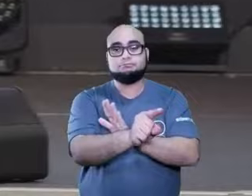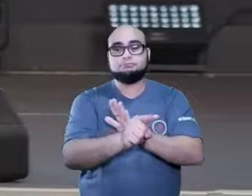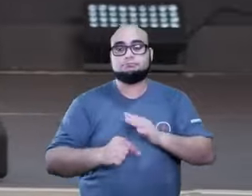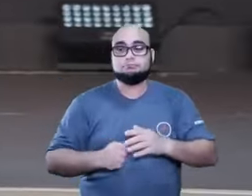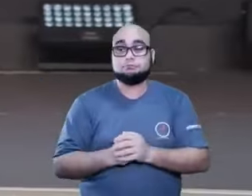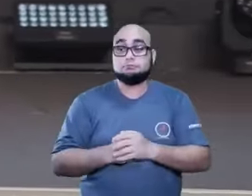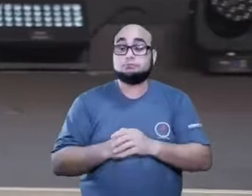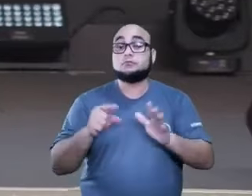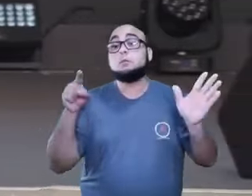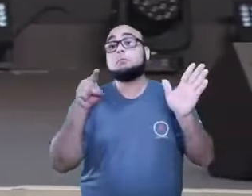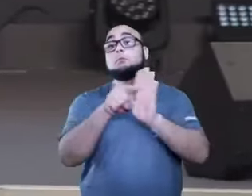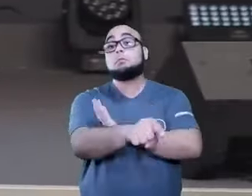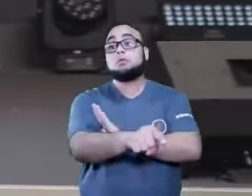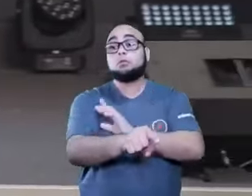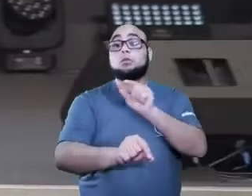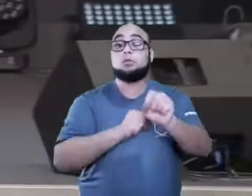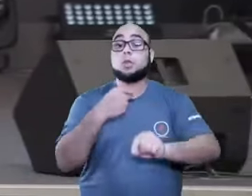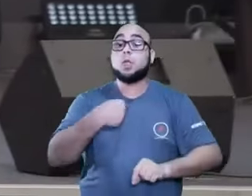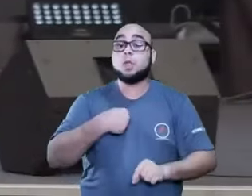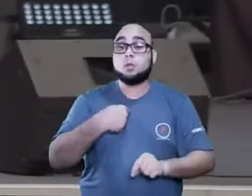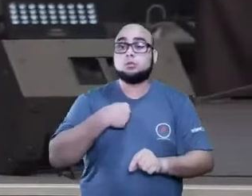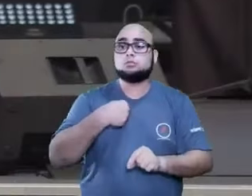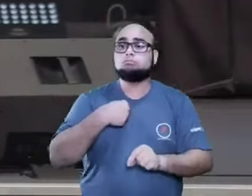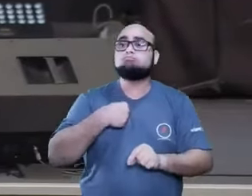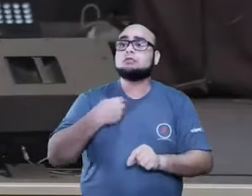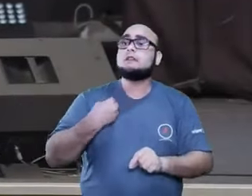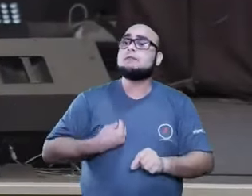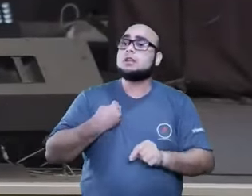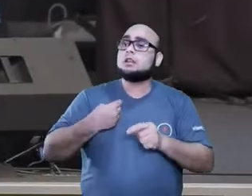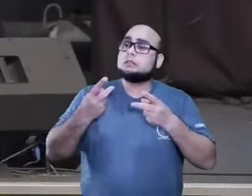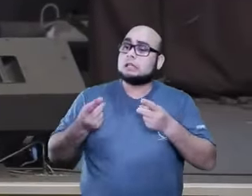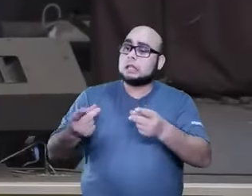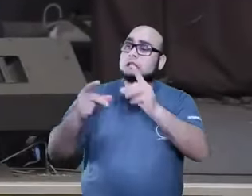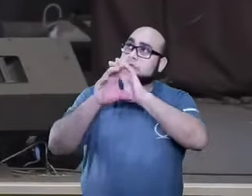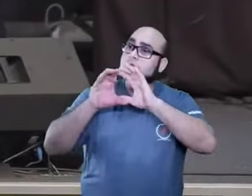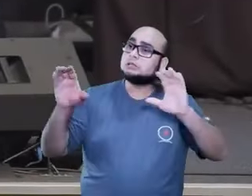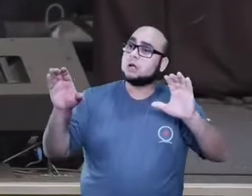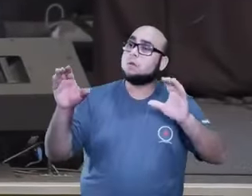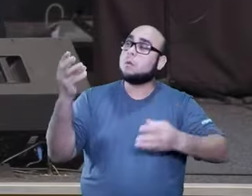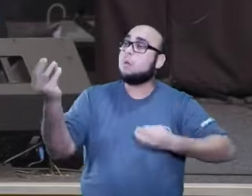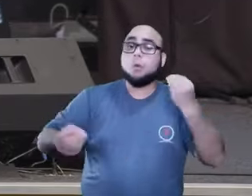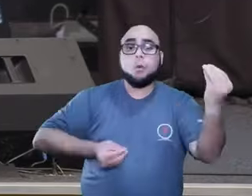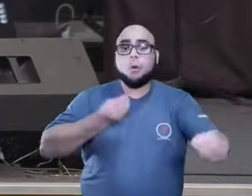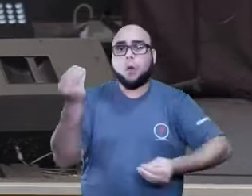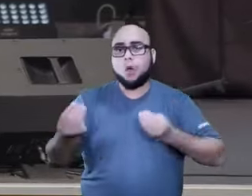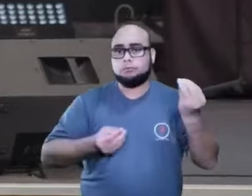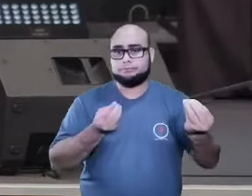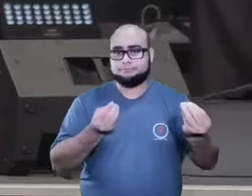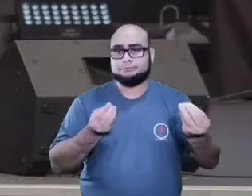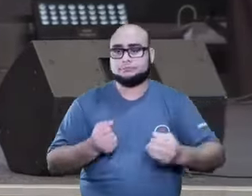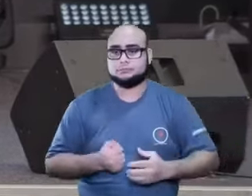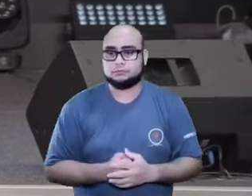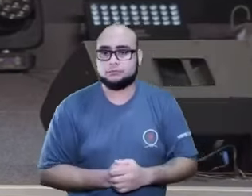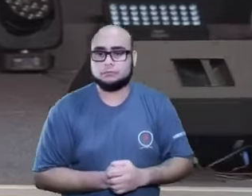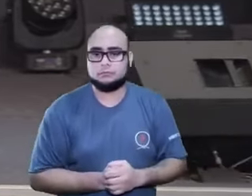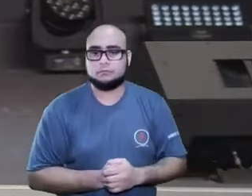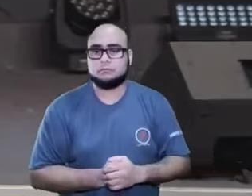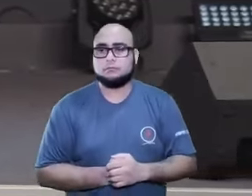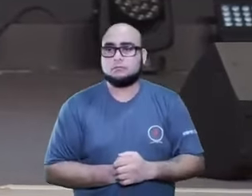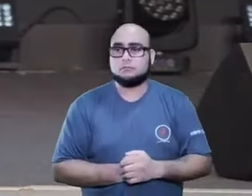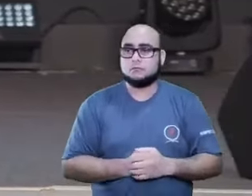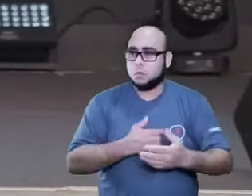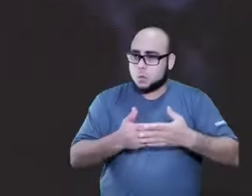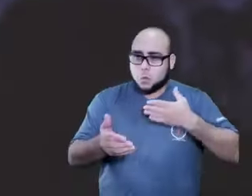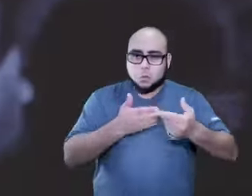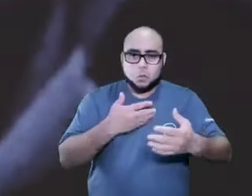é: o que eu tenho que fazer para herdar a vida eterna? Este é o propósito. Agora, para que não se aborde de qualquer jeito,